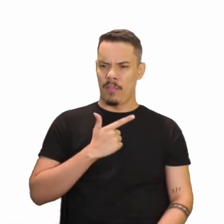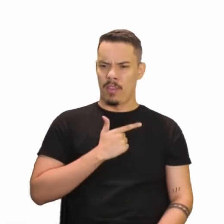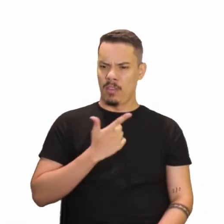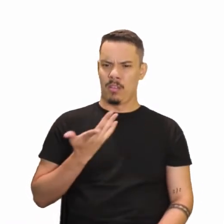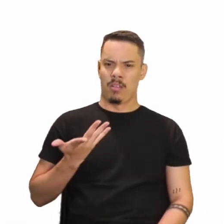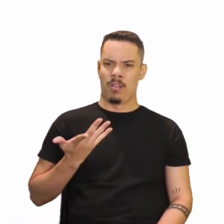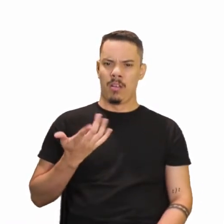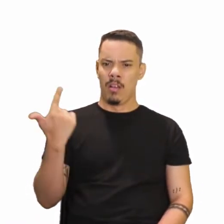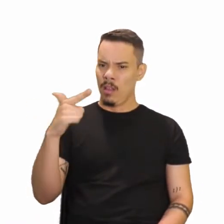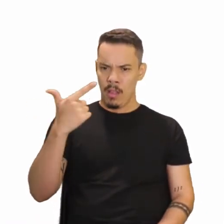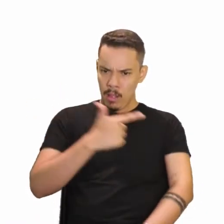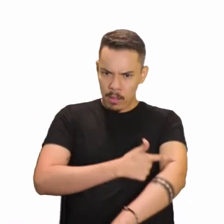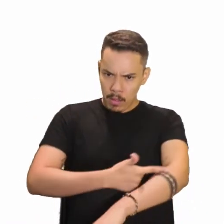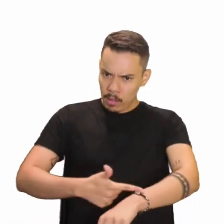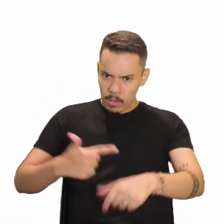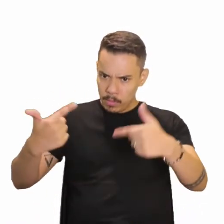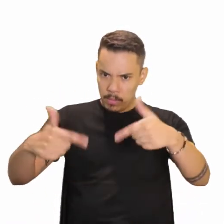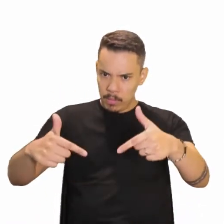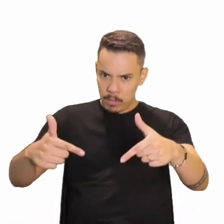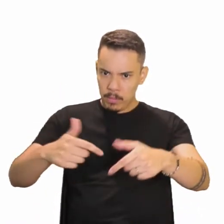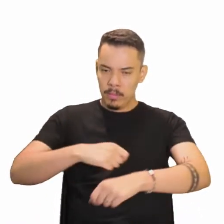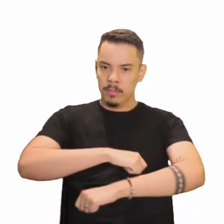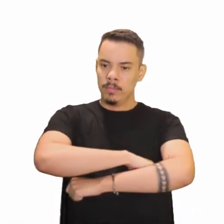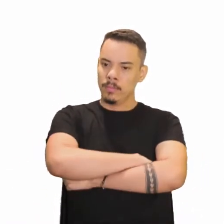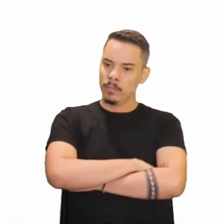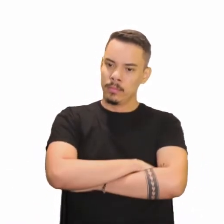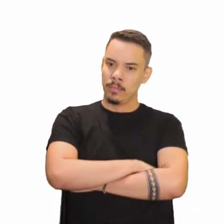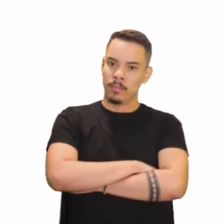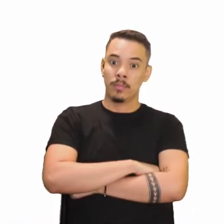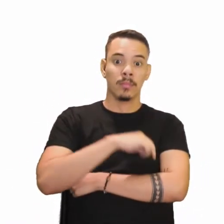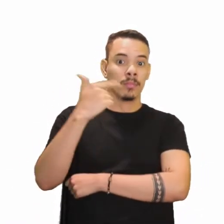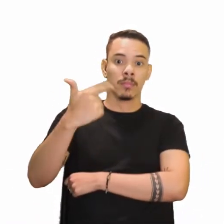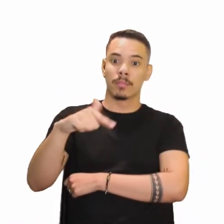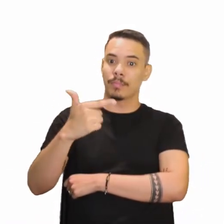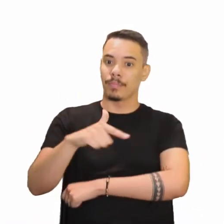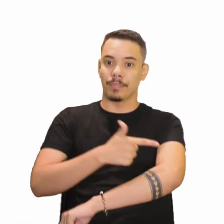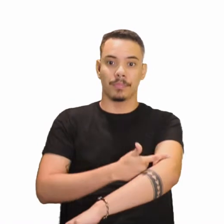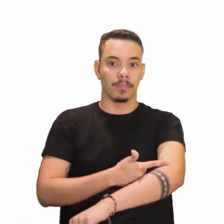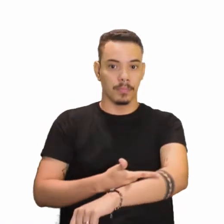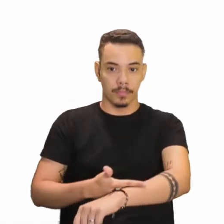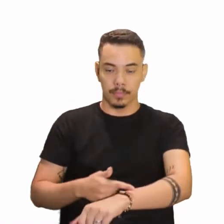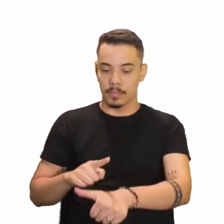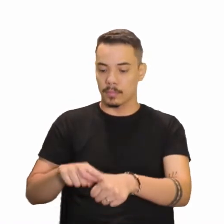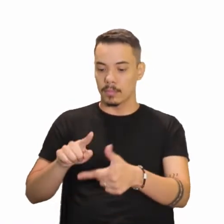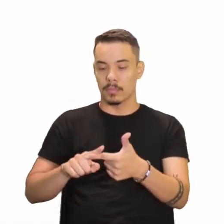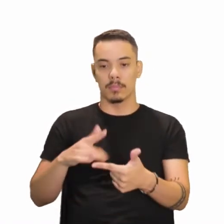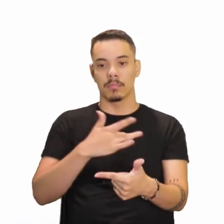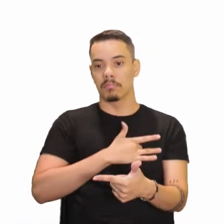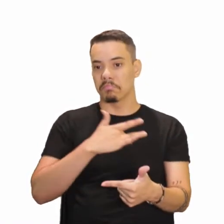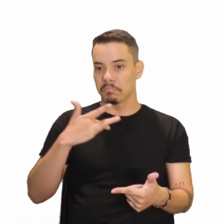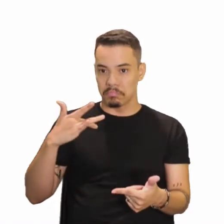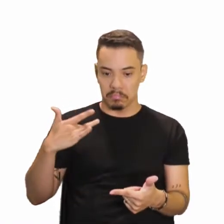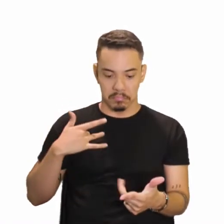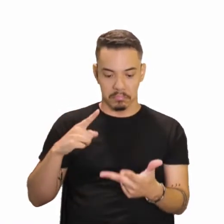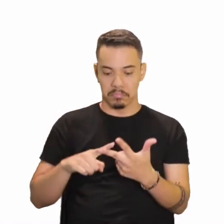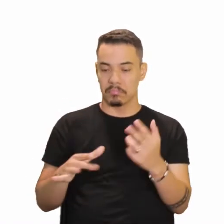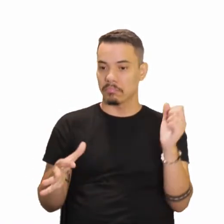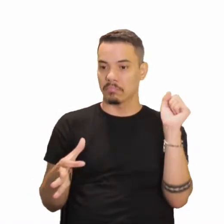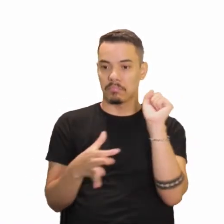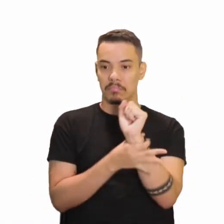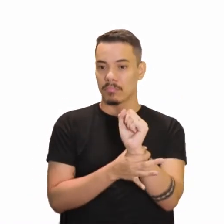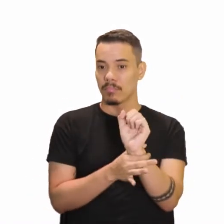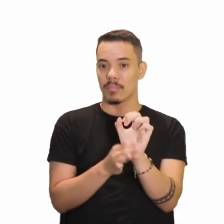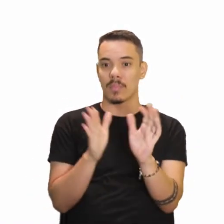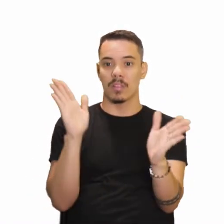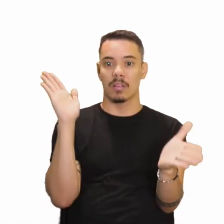não tem educação não nem educação nem saúde nem segurança